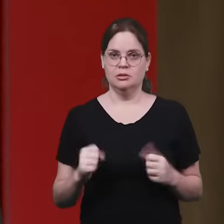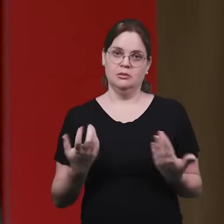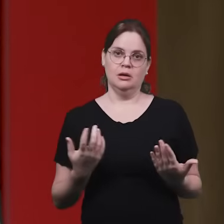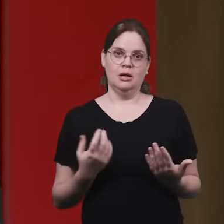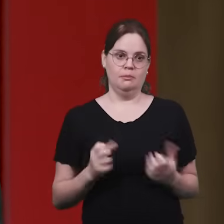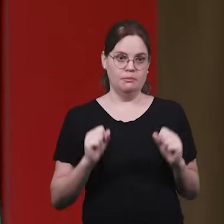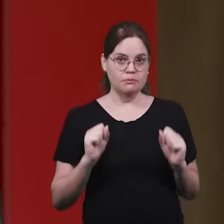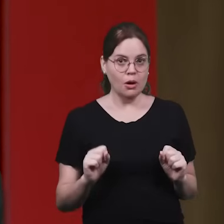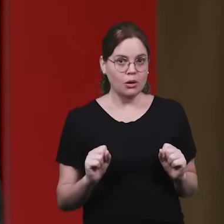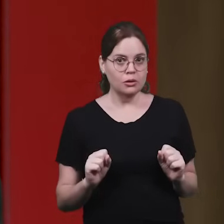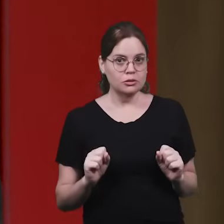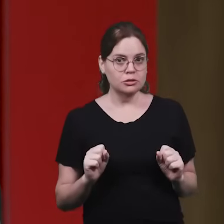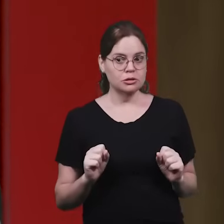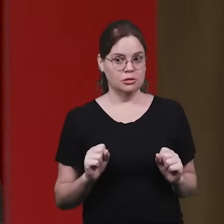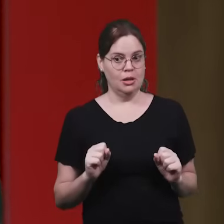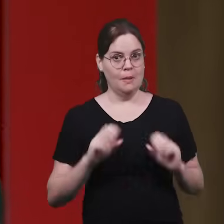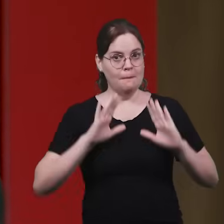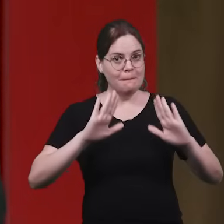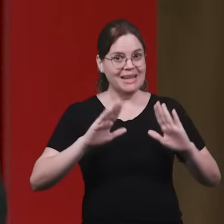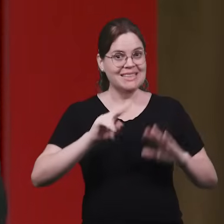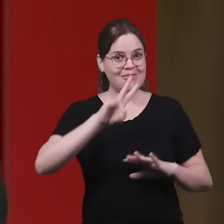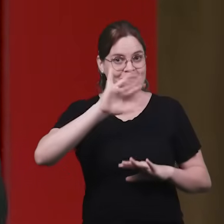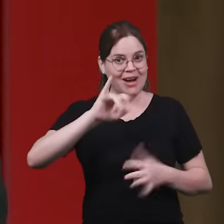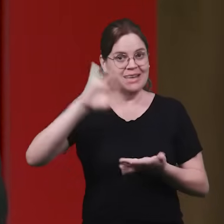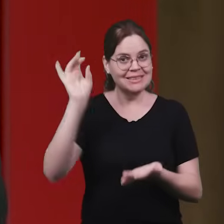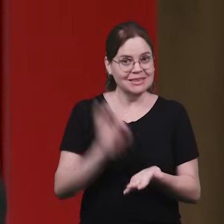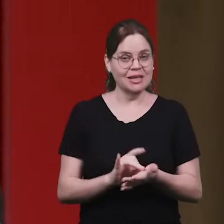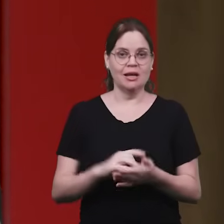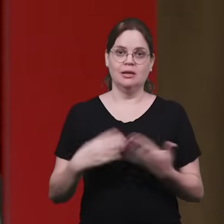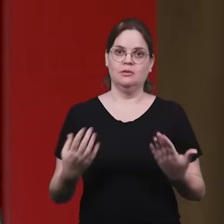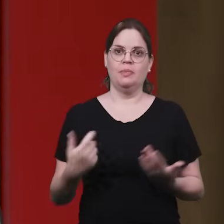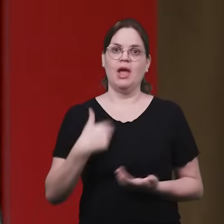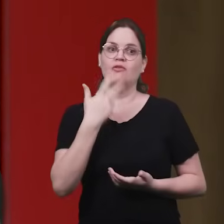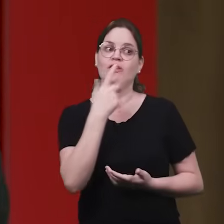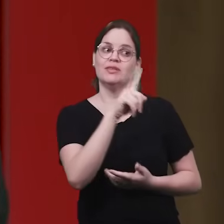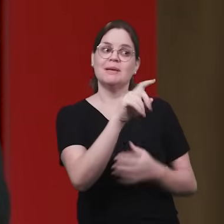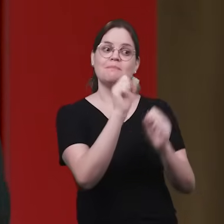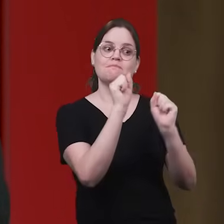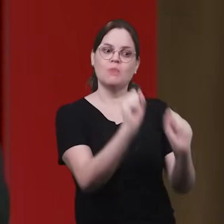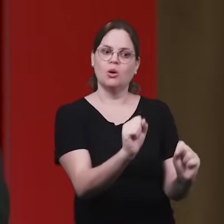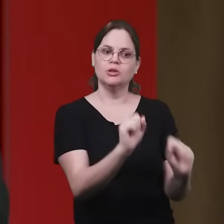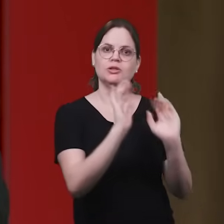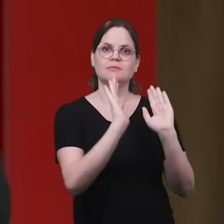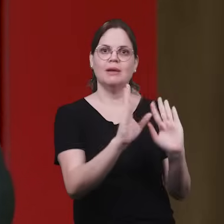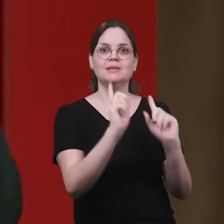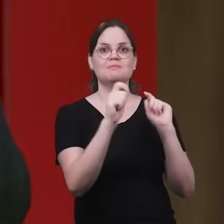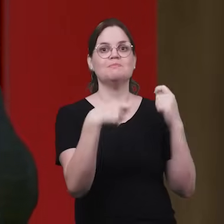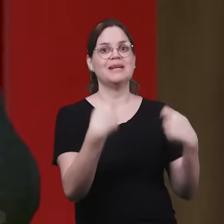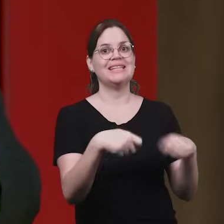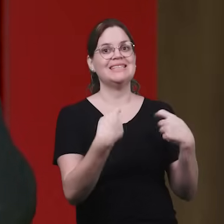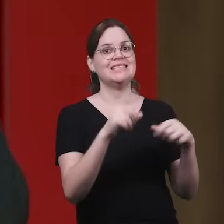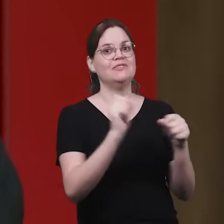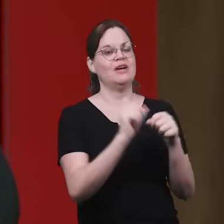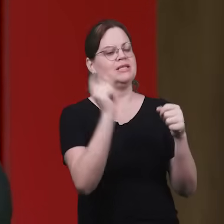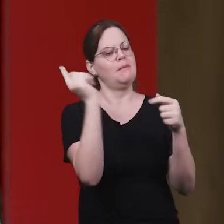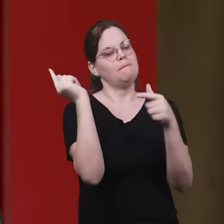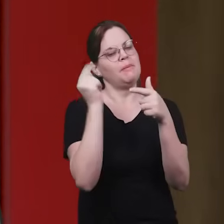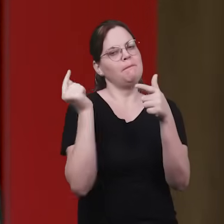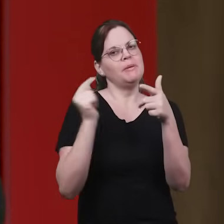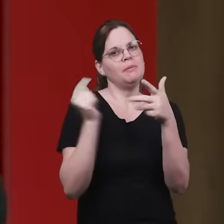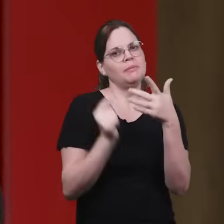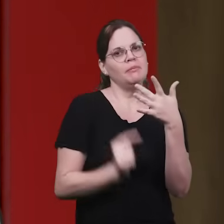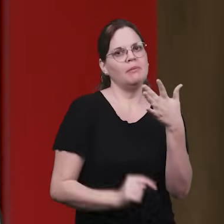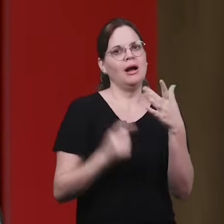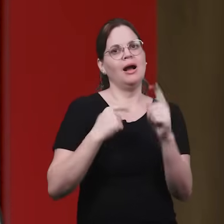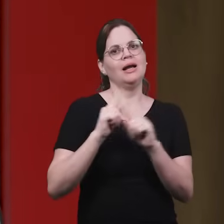vai ganhar? Será que realmente... Aí depois que a pessoa adquire, não, eu disse que você pode, mas você tem que fazer, aí coloca uma lista de